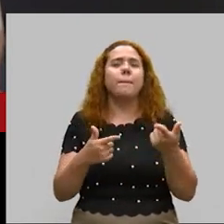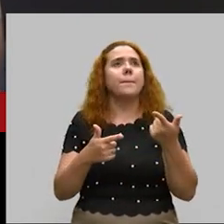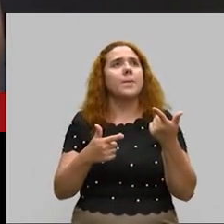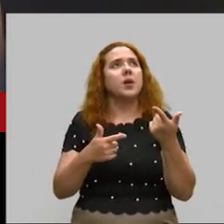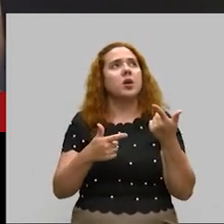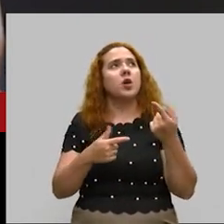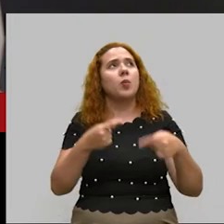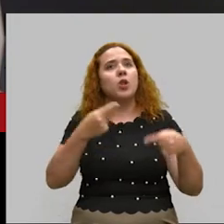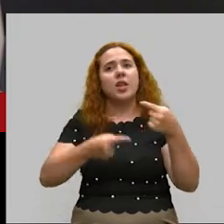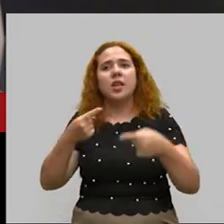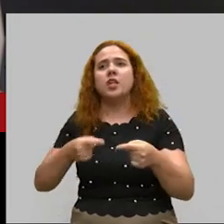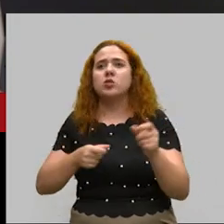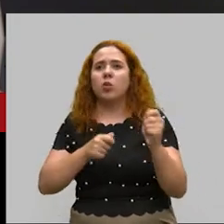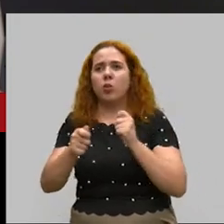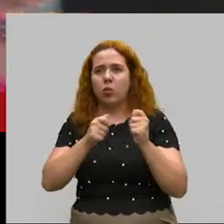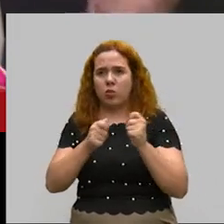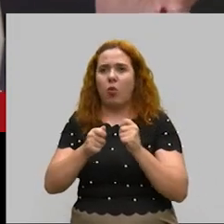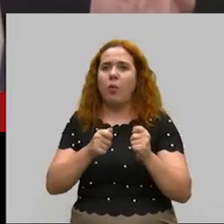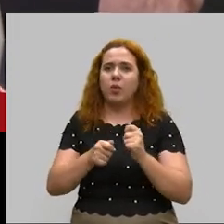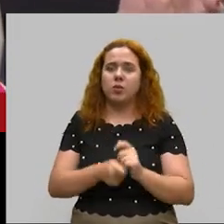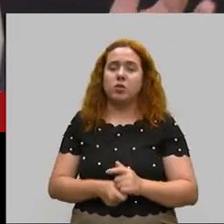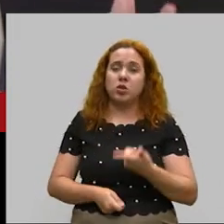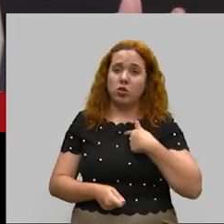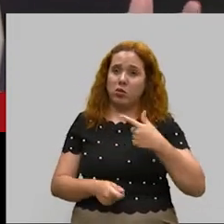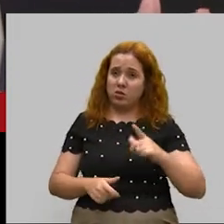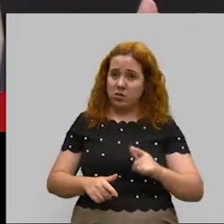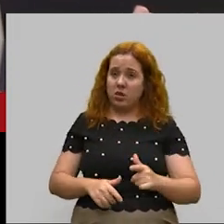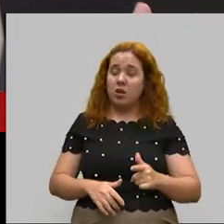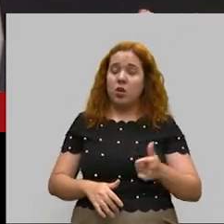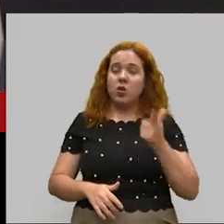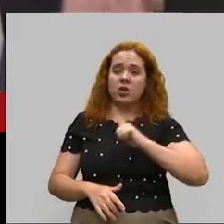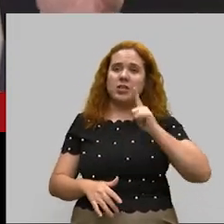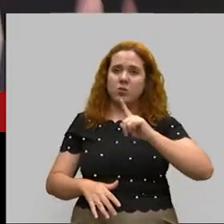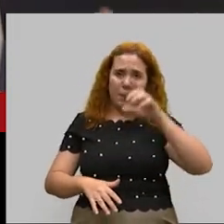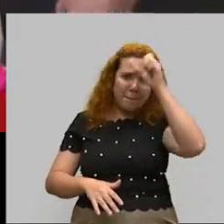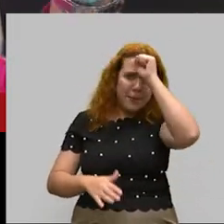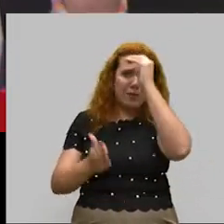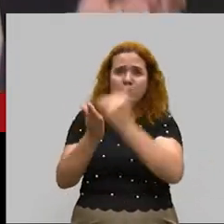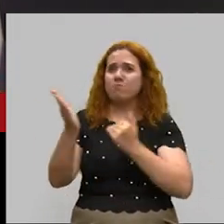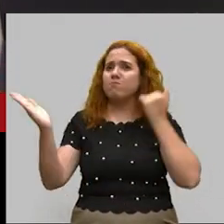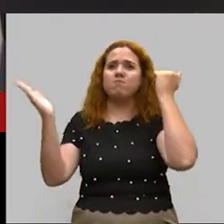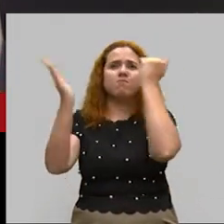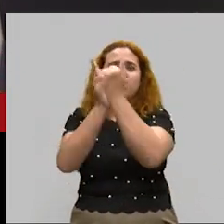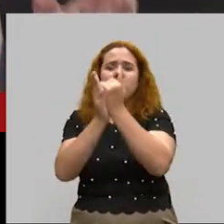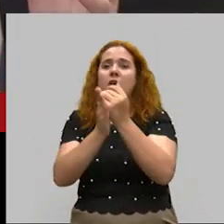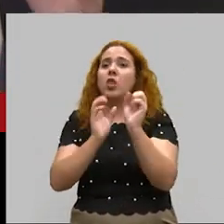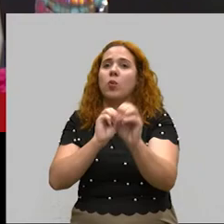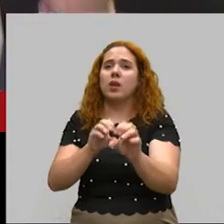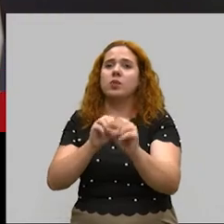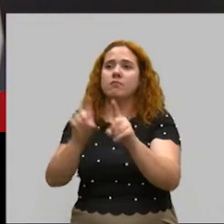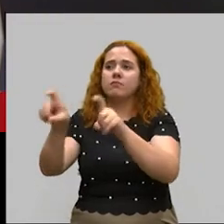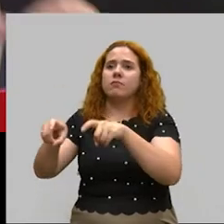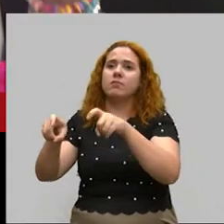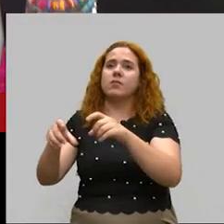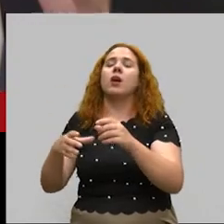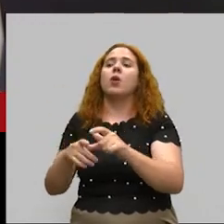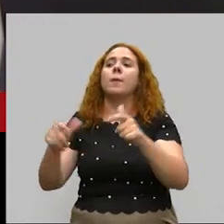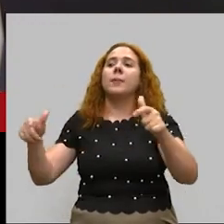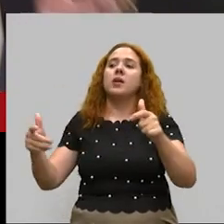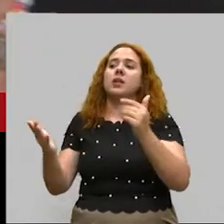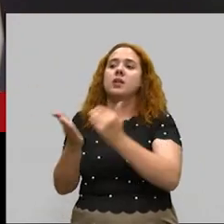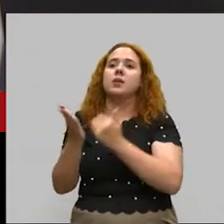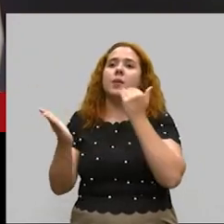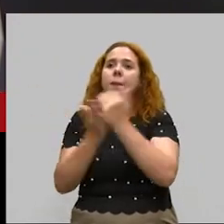coletividade e nós saímos daqui gigantes a educação do campo saiu gigante e é com essa força de